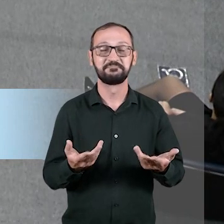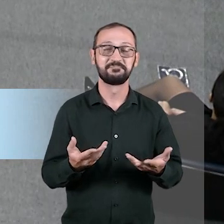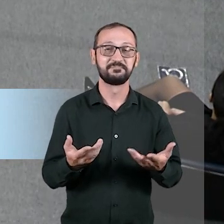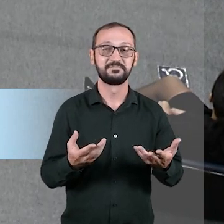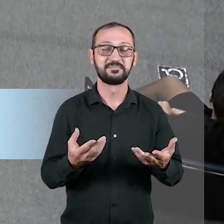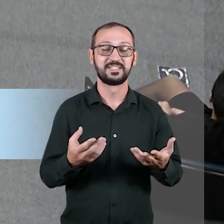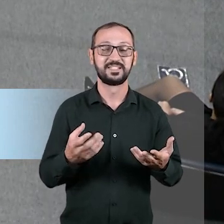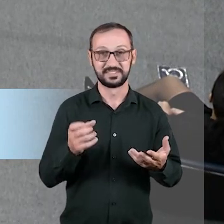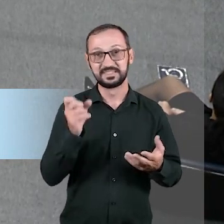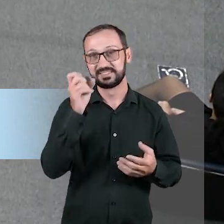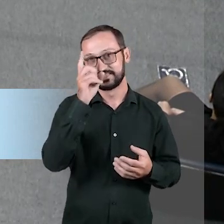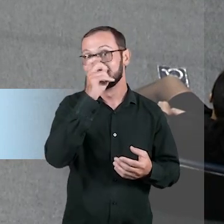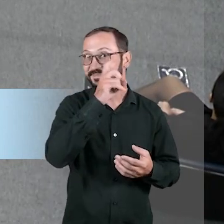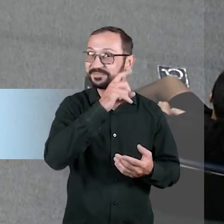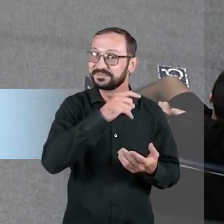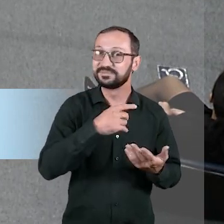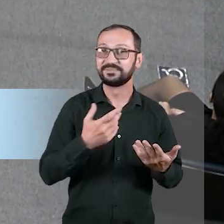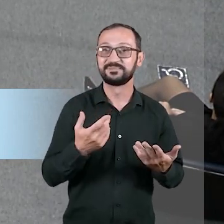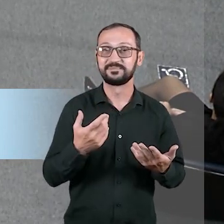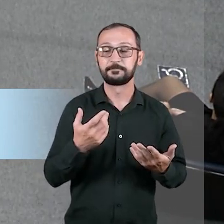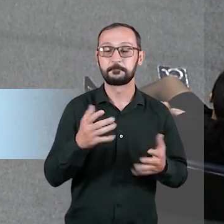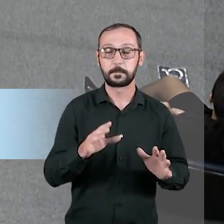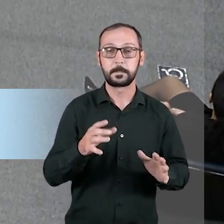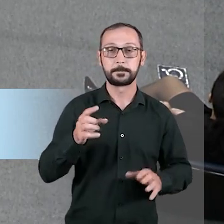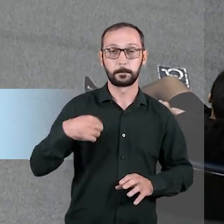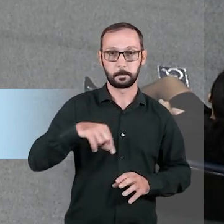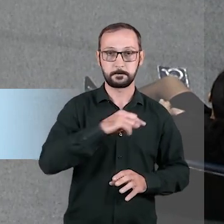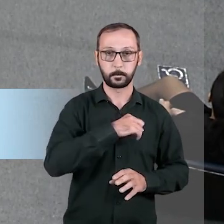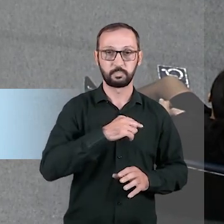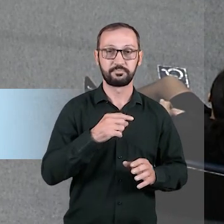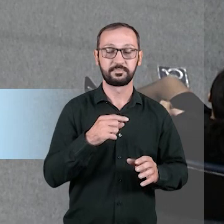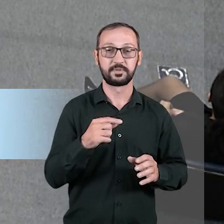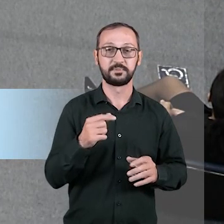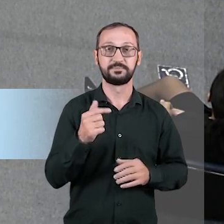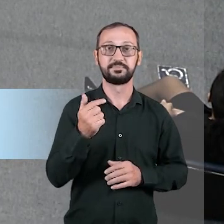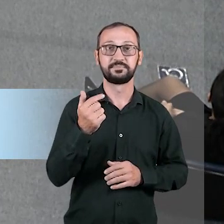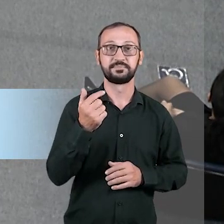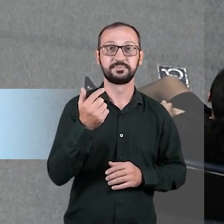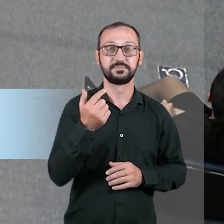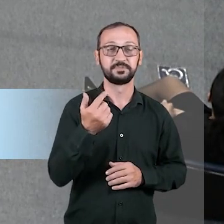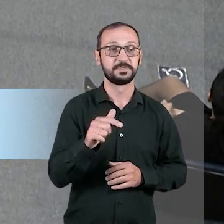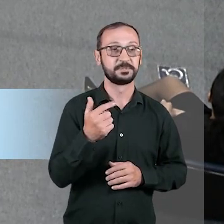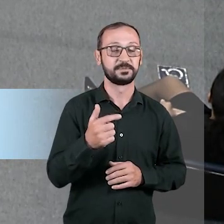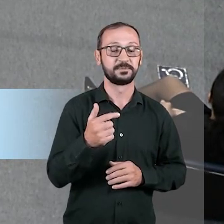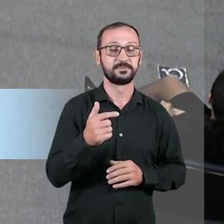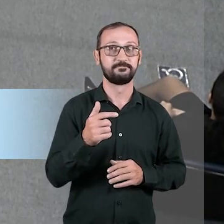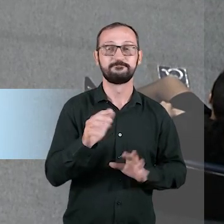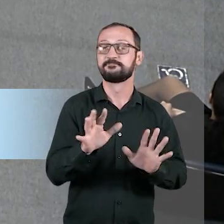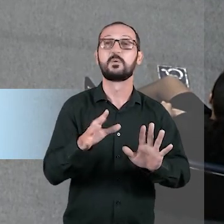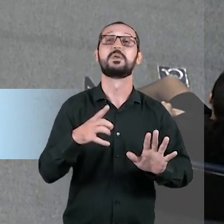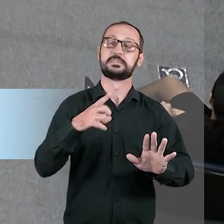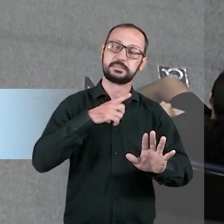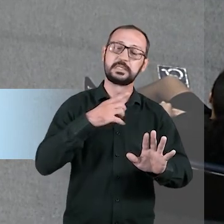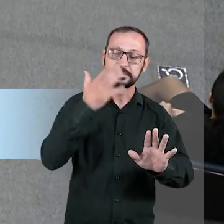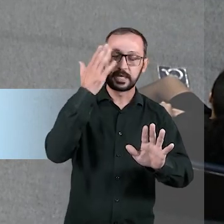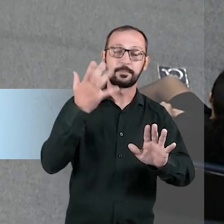assim delicada, e nós não temos, na verdade, nós temos